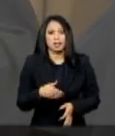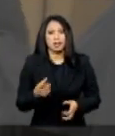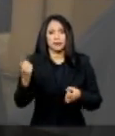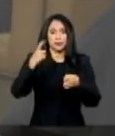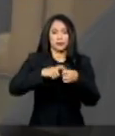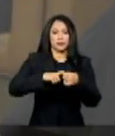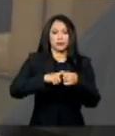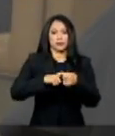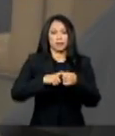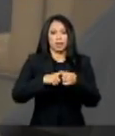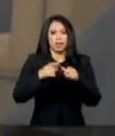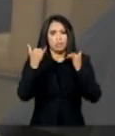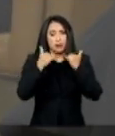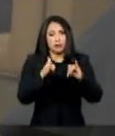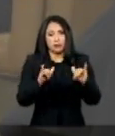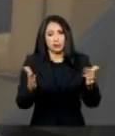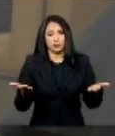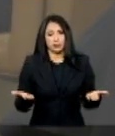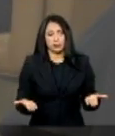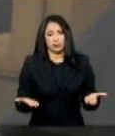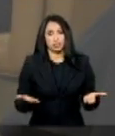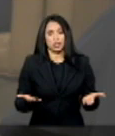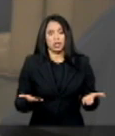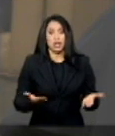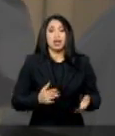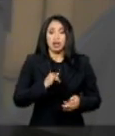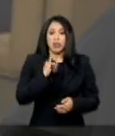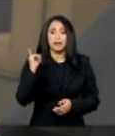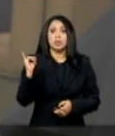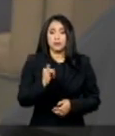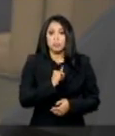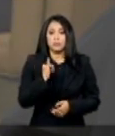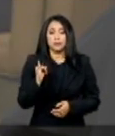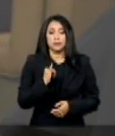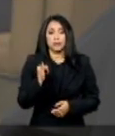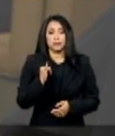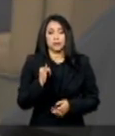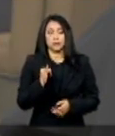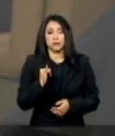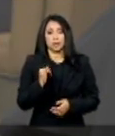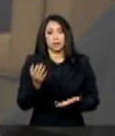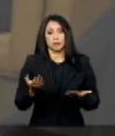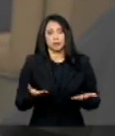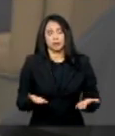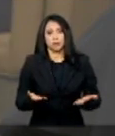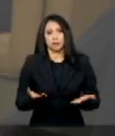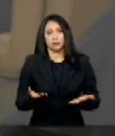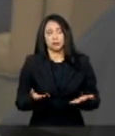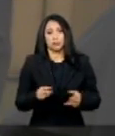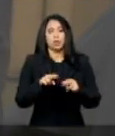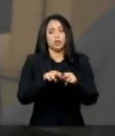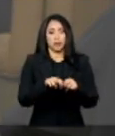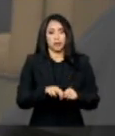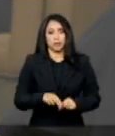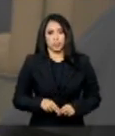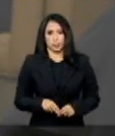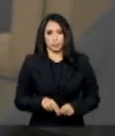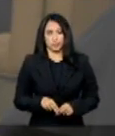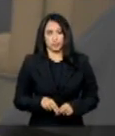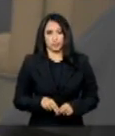quando o consumidor não tem a menor idéia da importância daquela taxa de inflação para a formação da tarifa por esse motivo os senhores